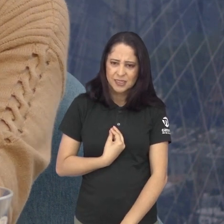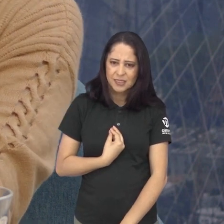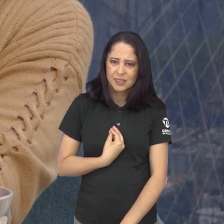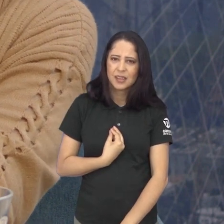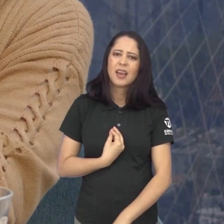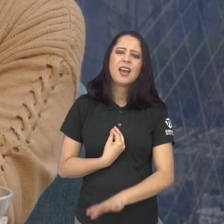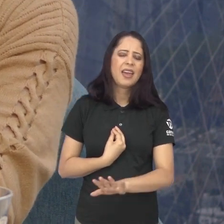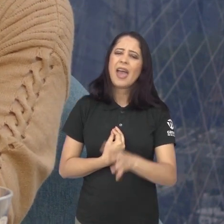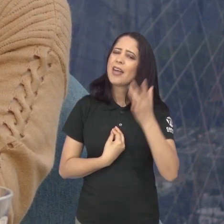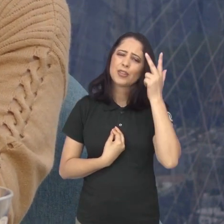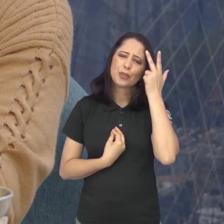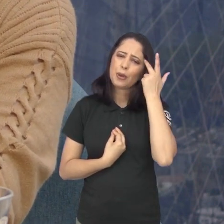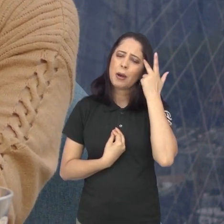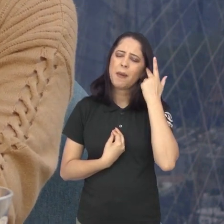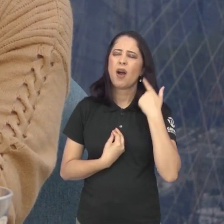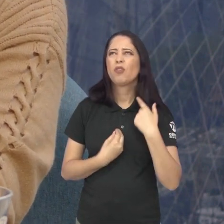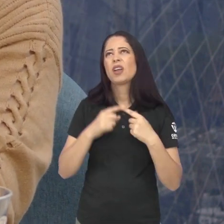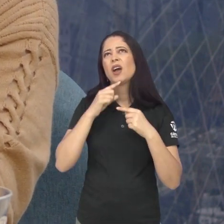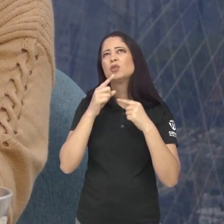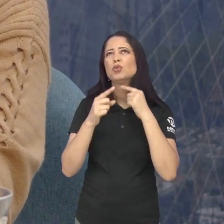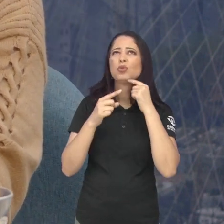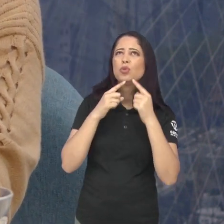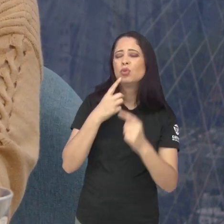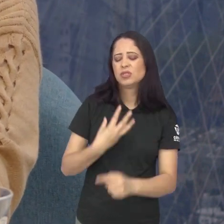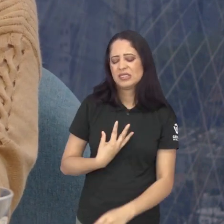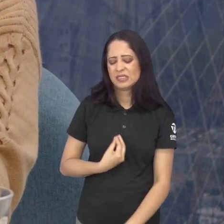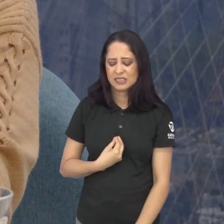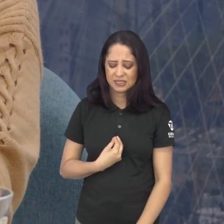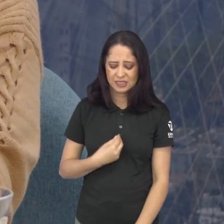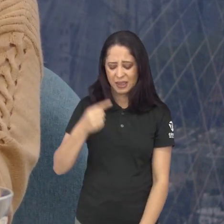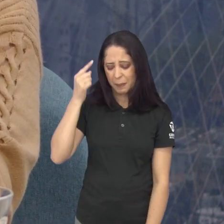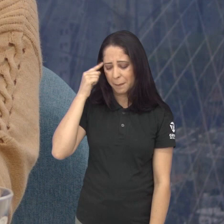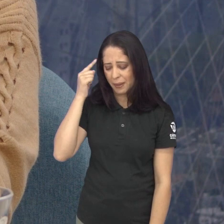eu acho que todo mundo se questiona, né? E